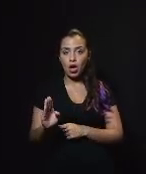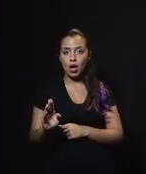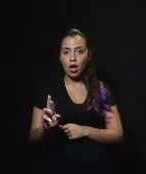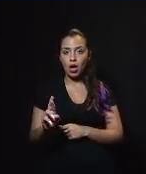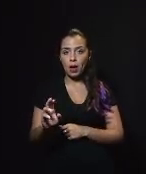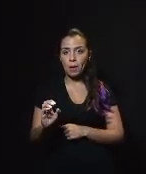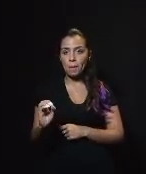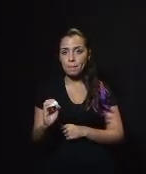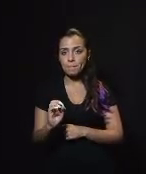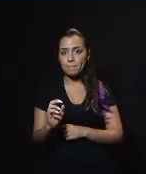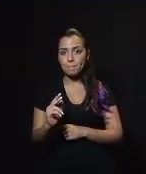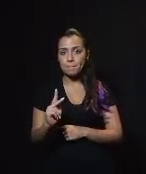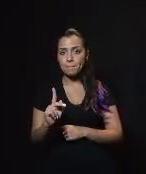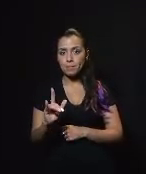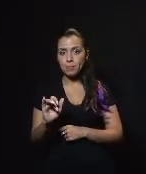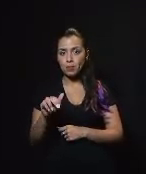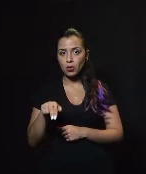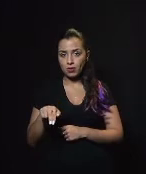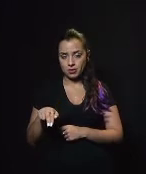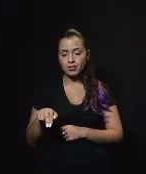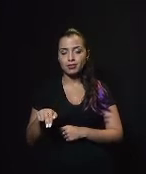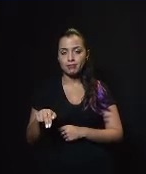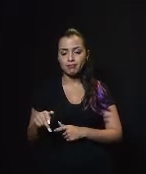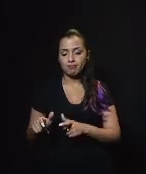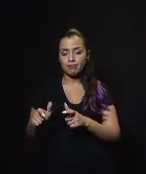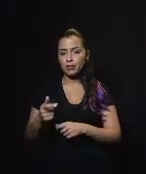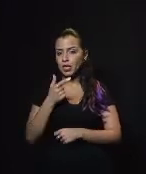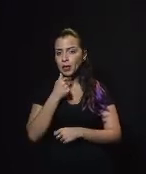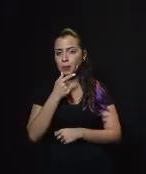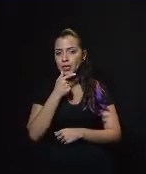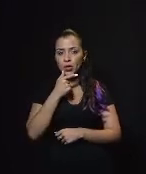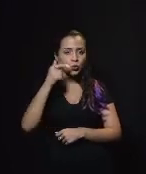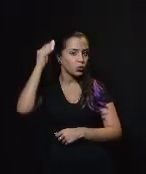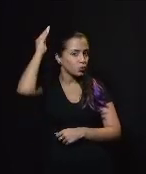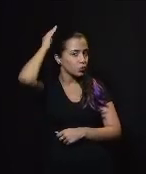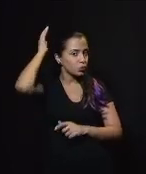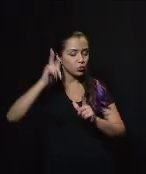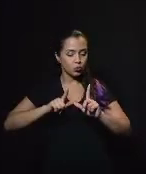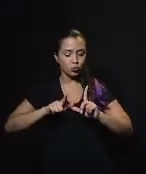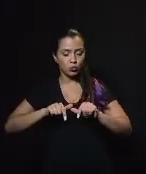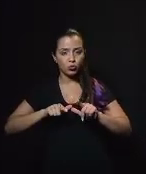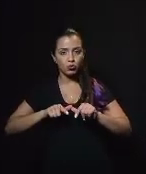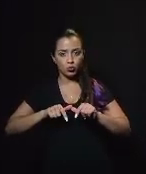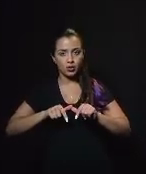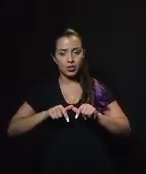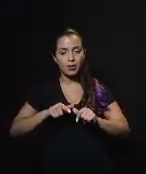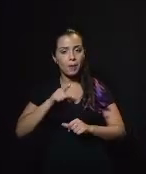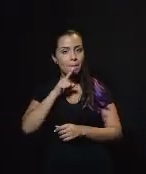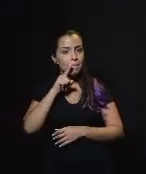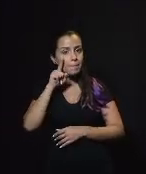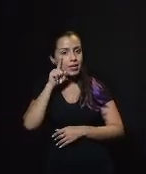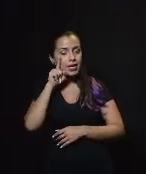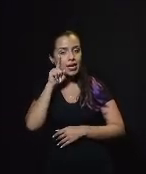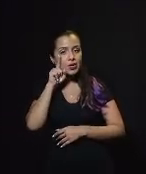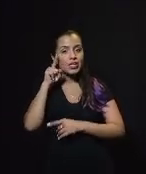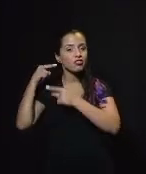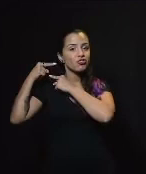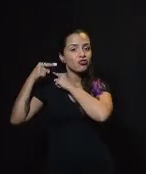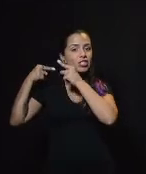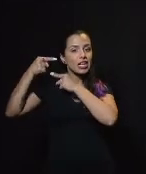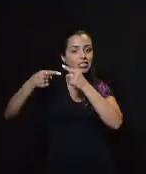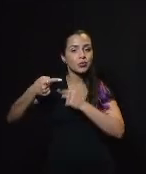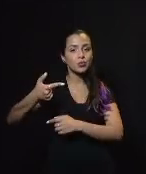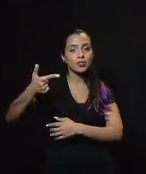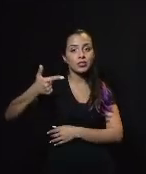tipicamente aquele menino judeu-americano, de segunda geração, mas muito